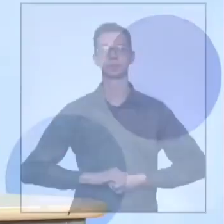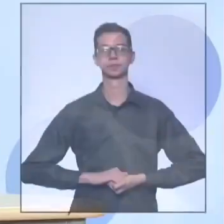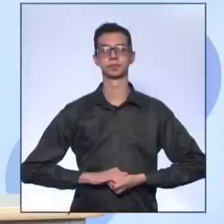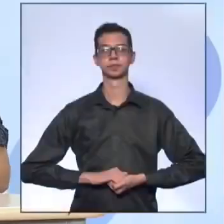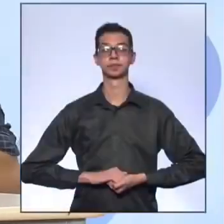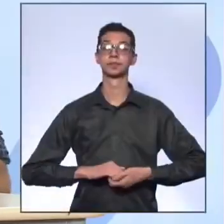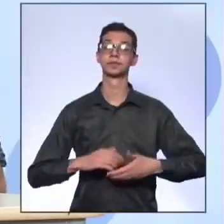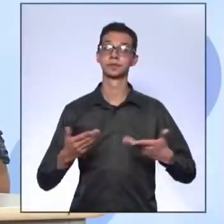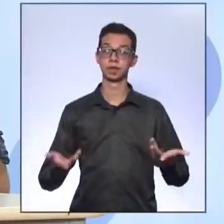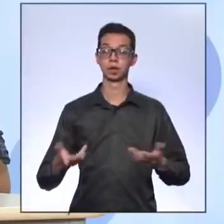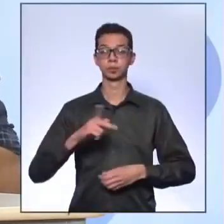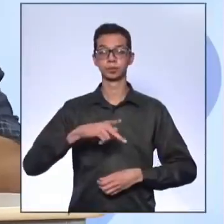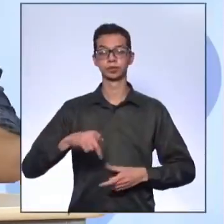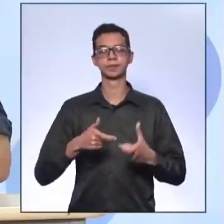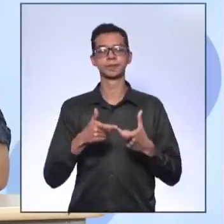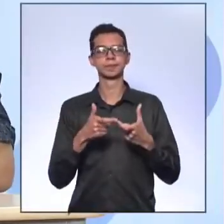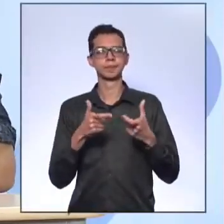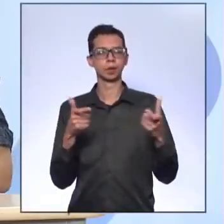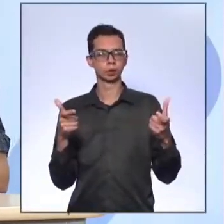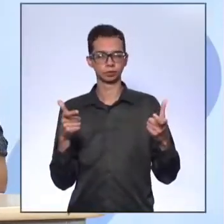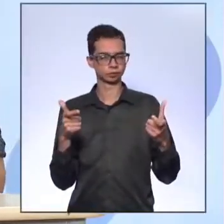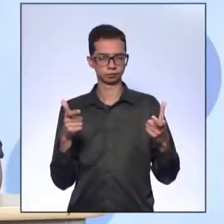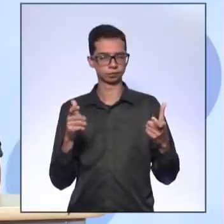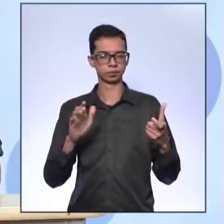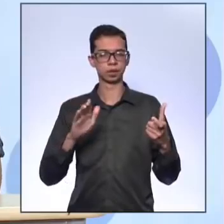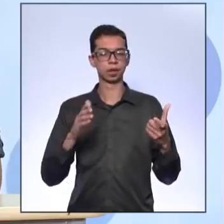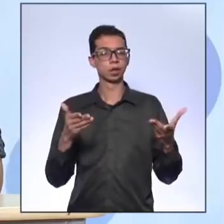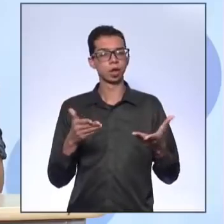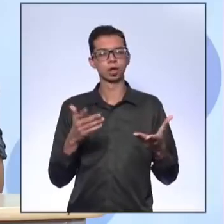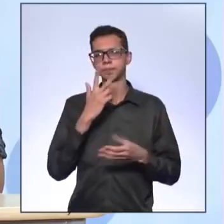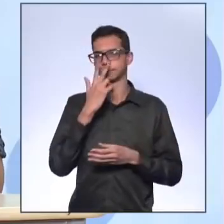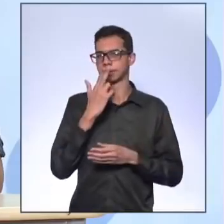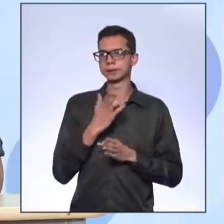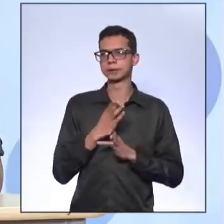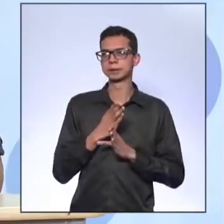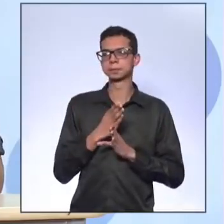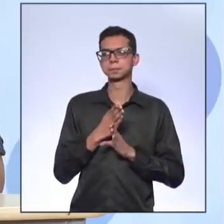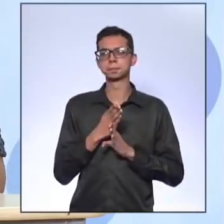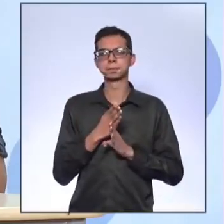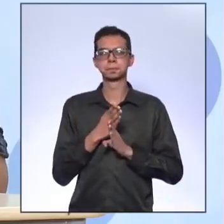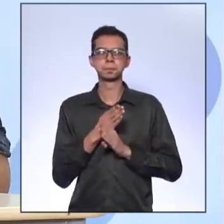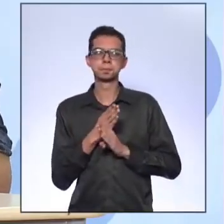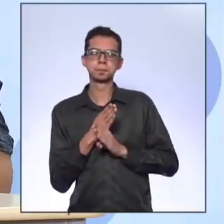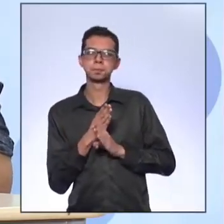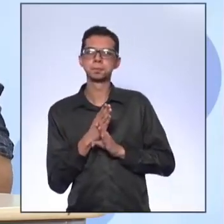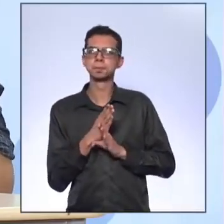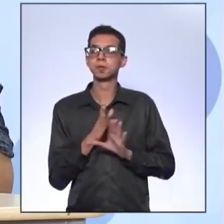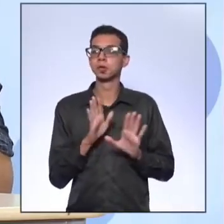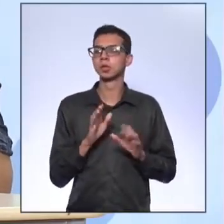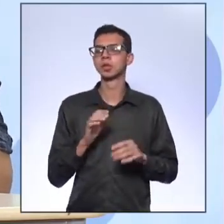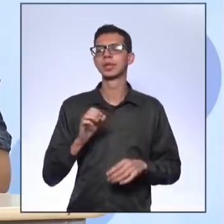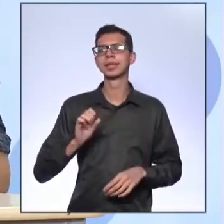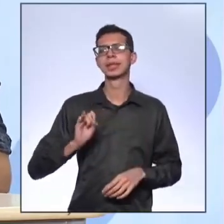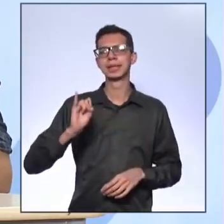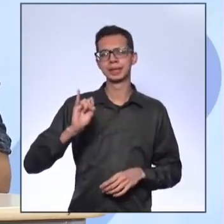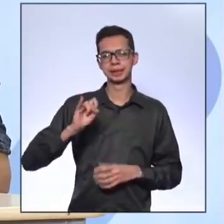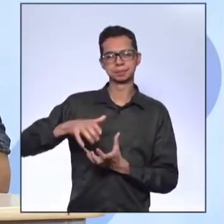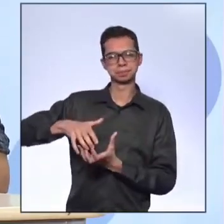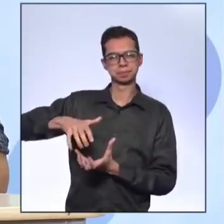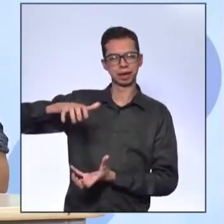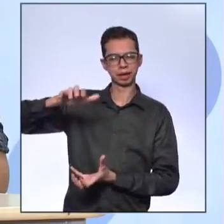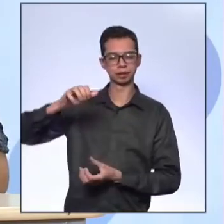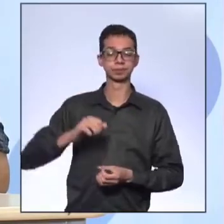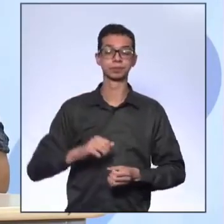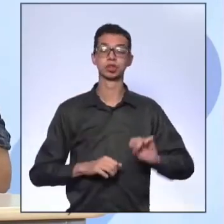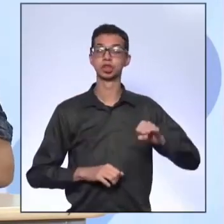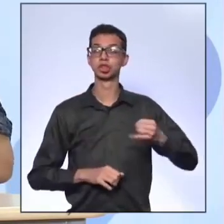Então, professora, na maioria não. Agora nós estamos divididos aqui. Bastante Ai, meu Deus. letra I, bastante letra J, né? Muita